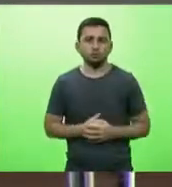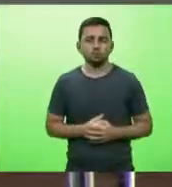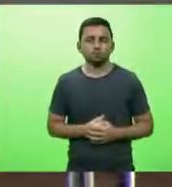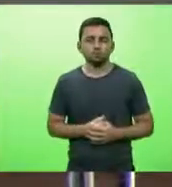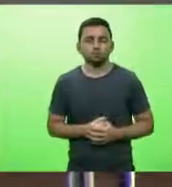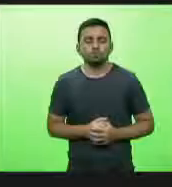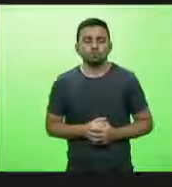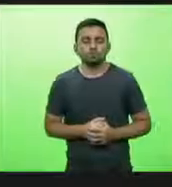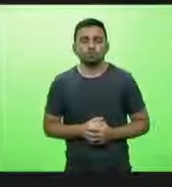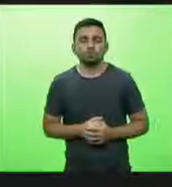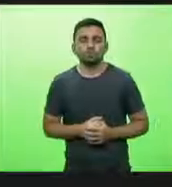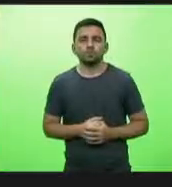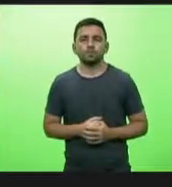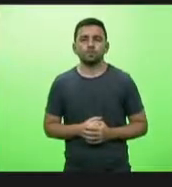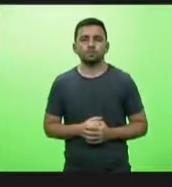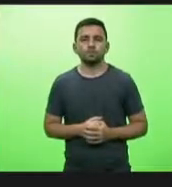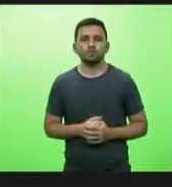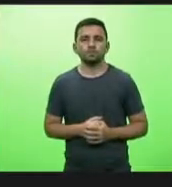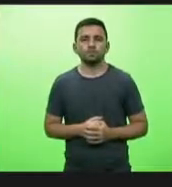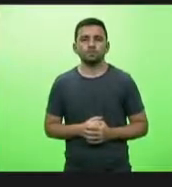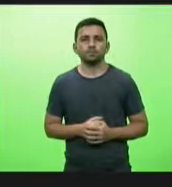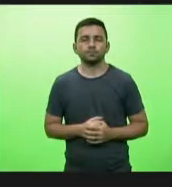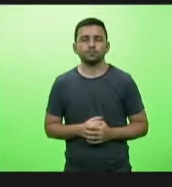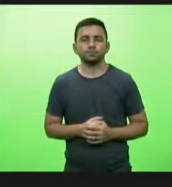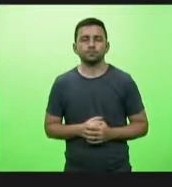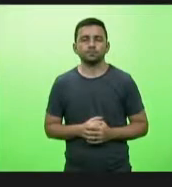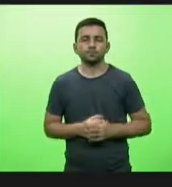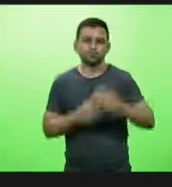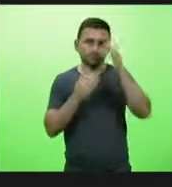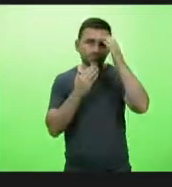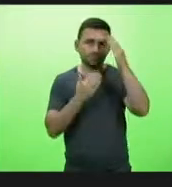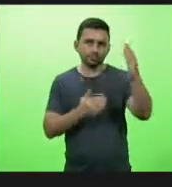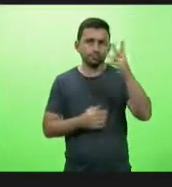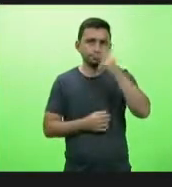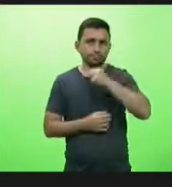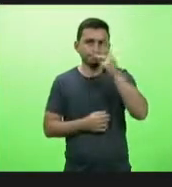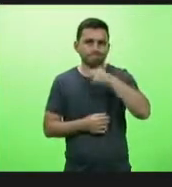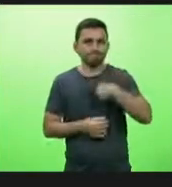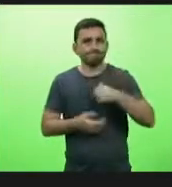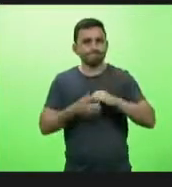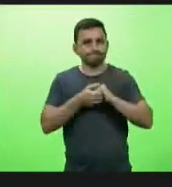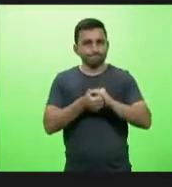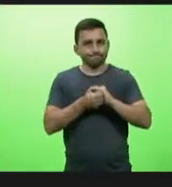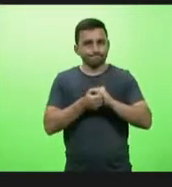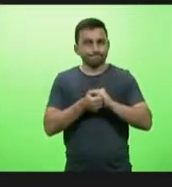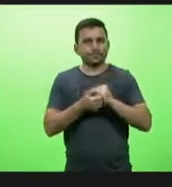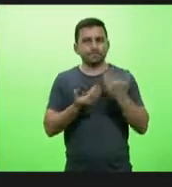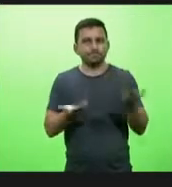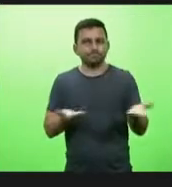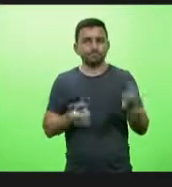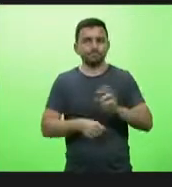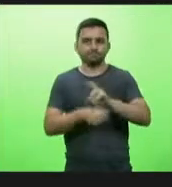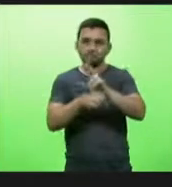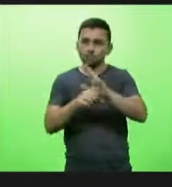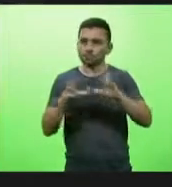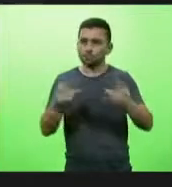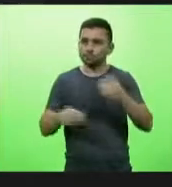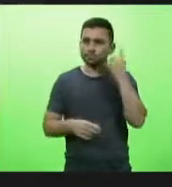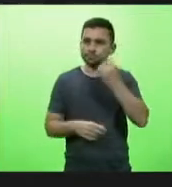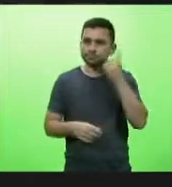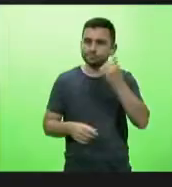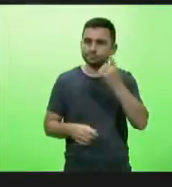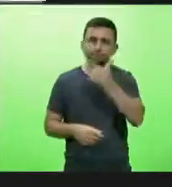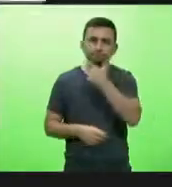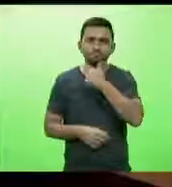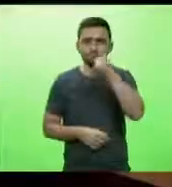Milton Schaefer. Obrigado, deputado Kennedy, a quem eu cumprimento em nome de todos os senhores deputados, das senhoras